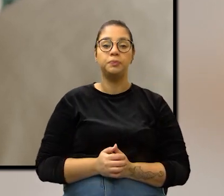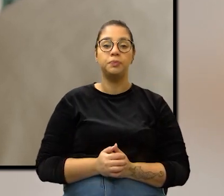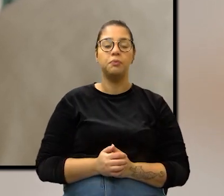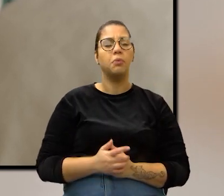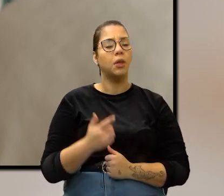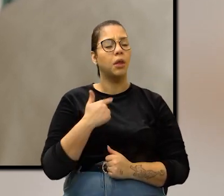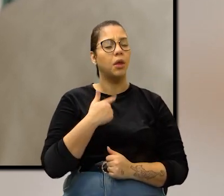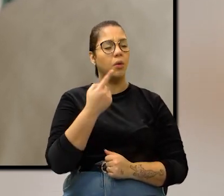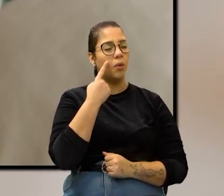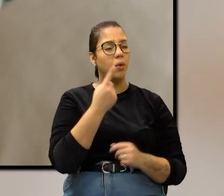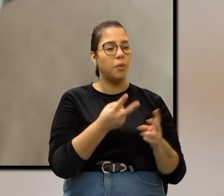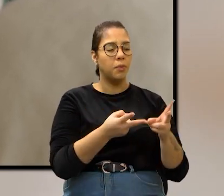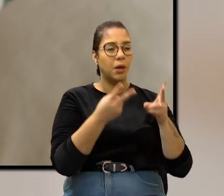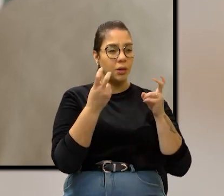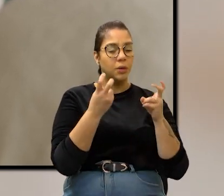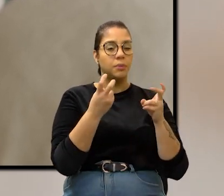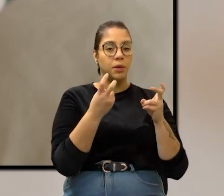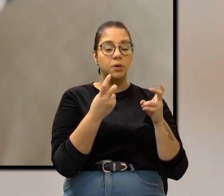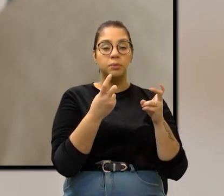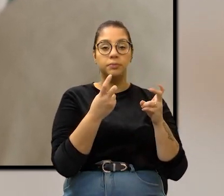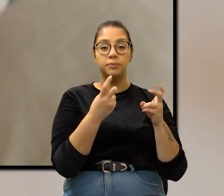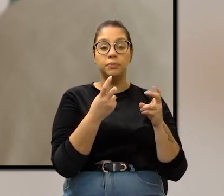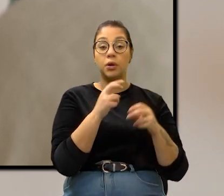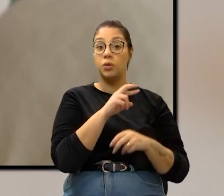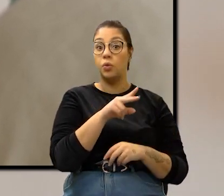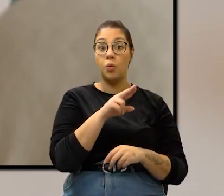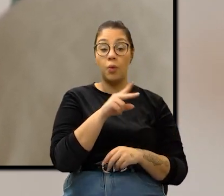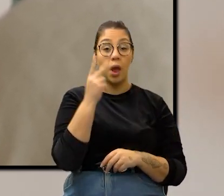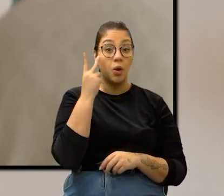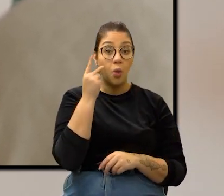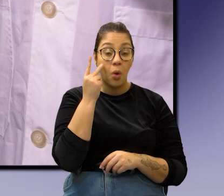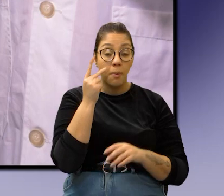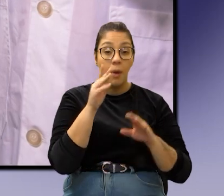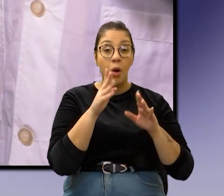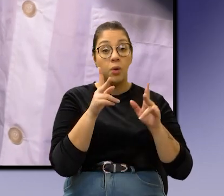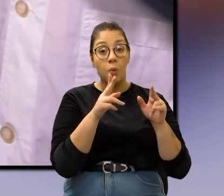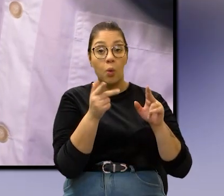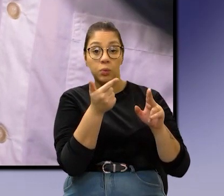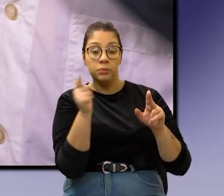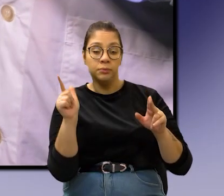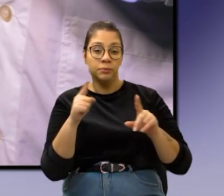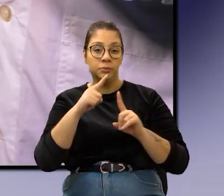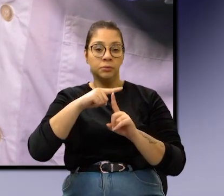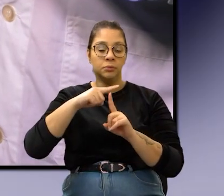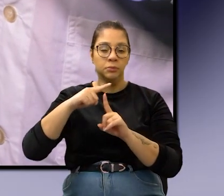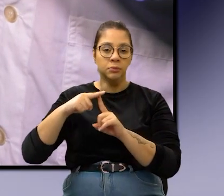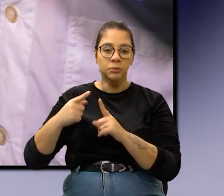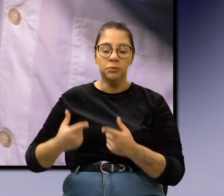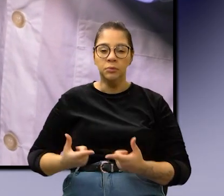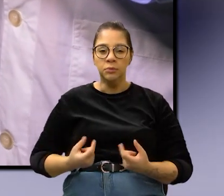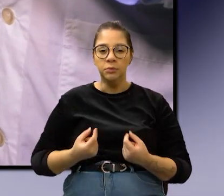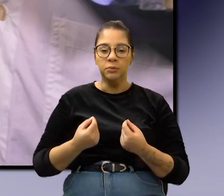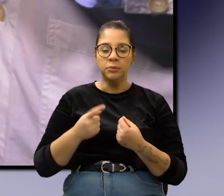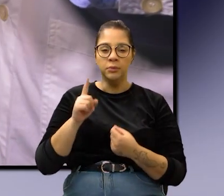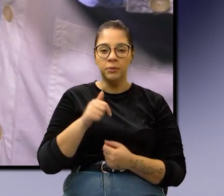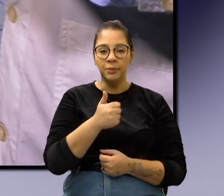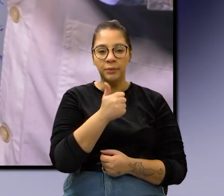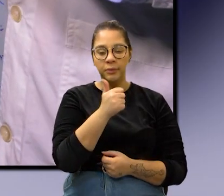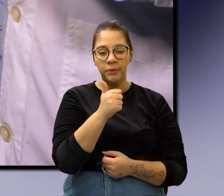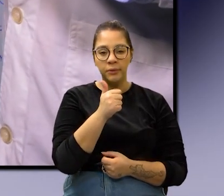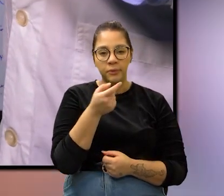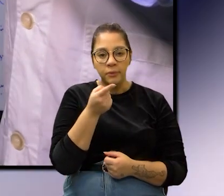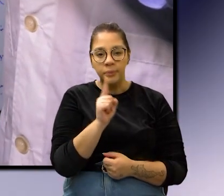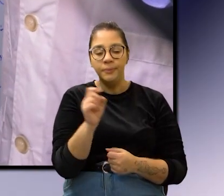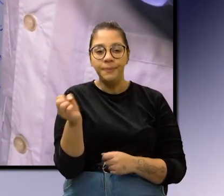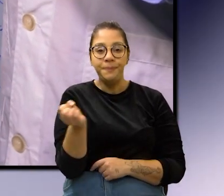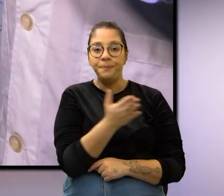vi aqui que, apesar de não ser tão comuns quanto outros, são cerca de 11 mil